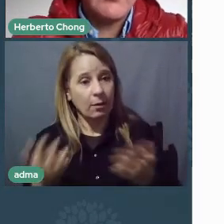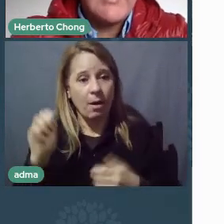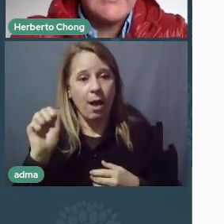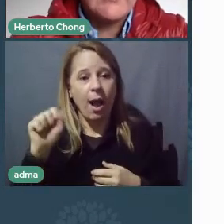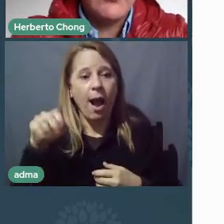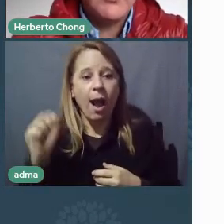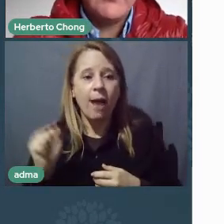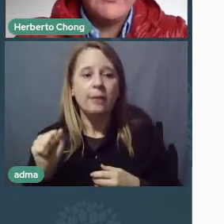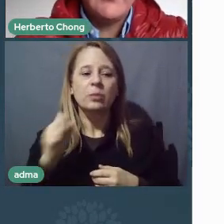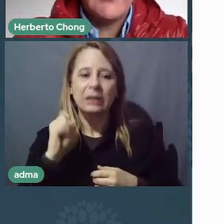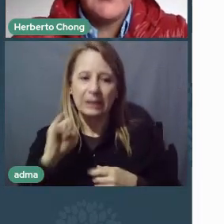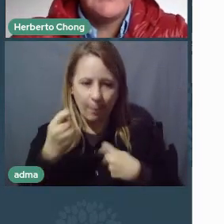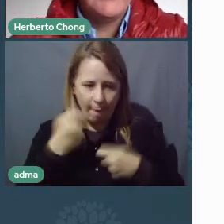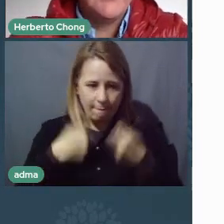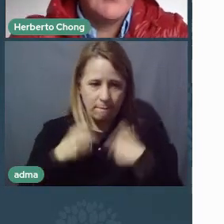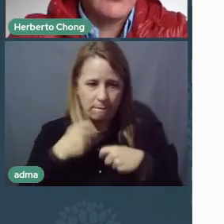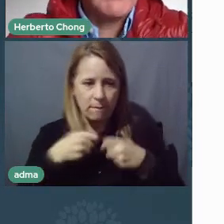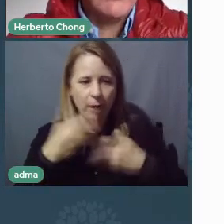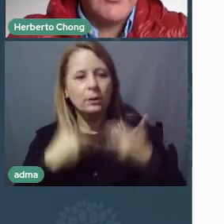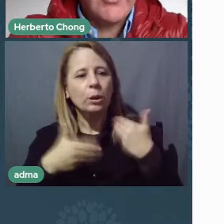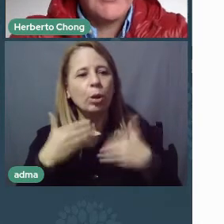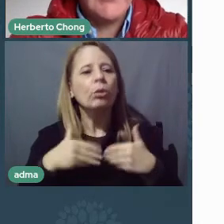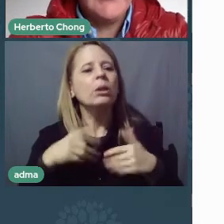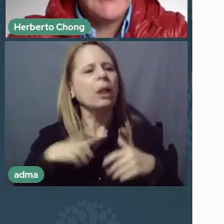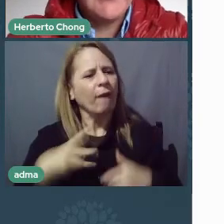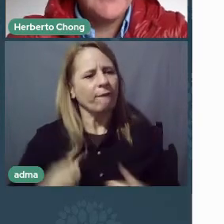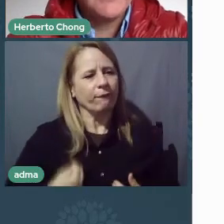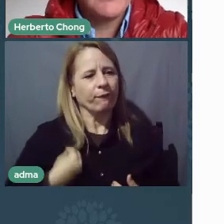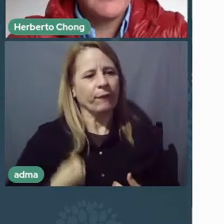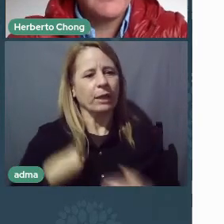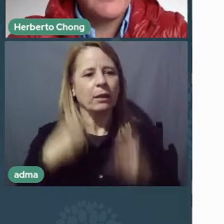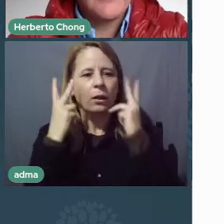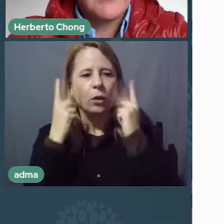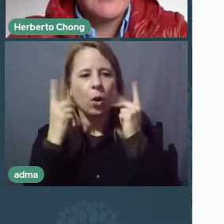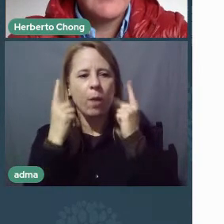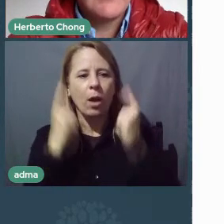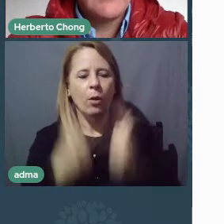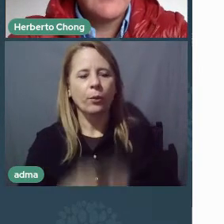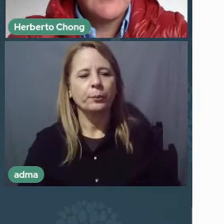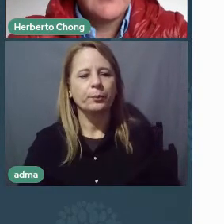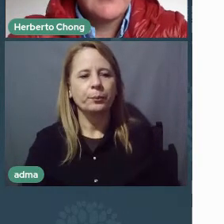quando controlada, o paciente tem que ter vida normal. Seguinte.